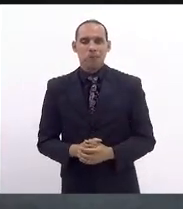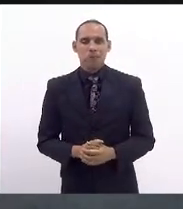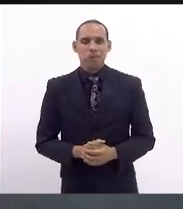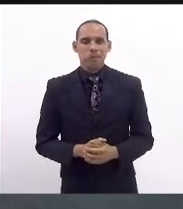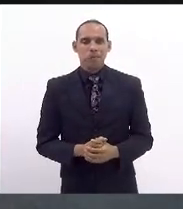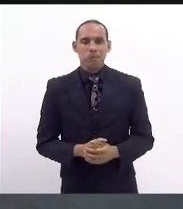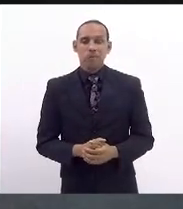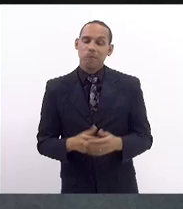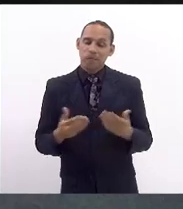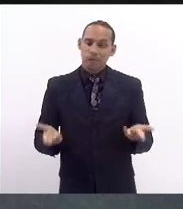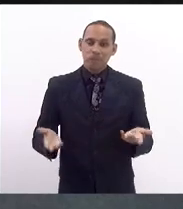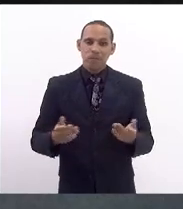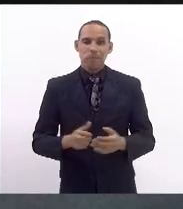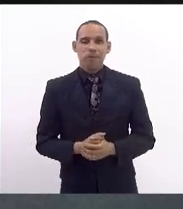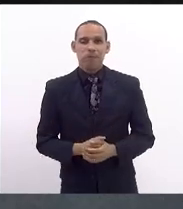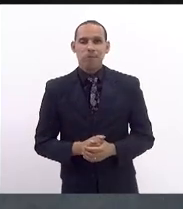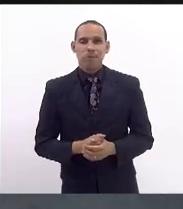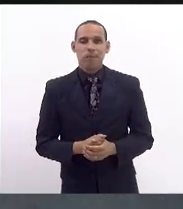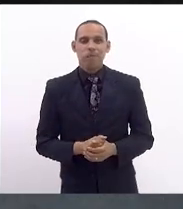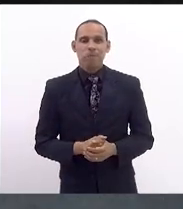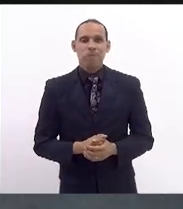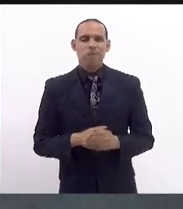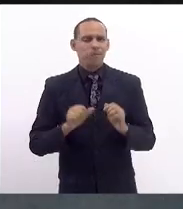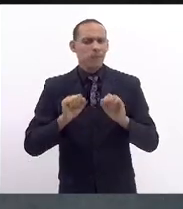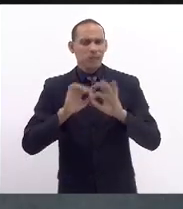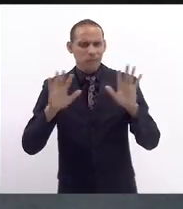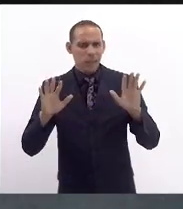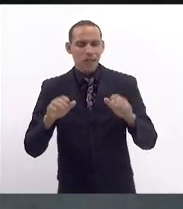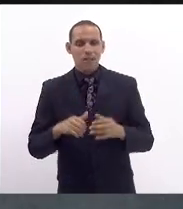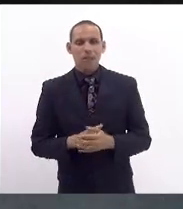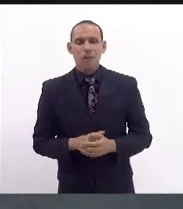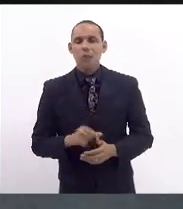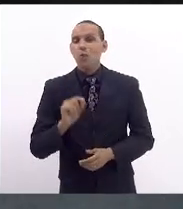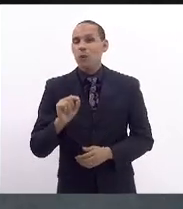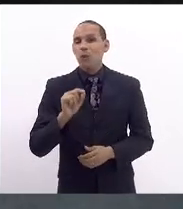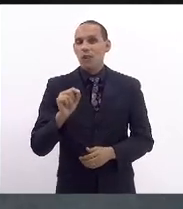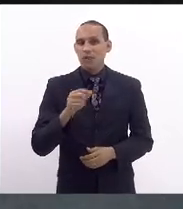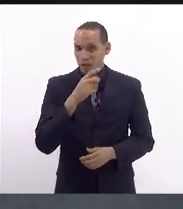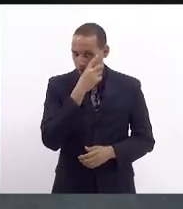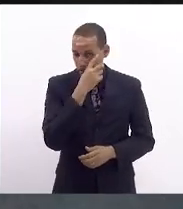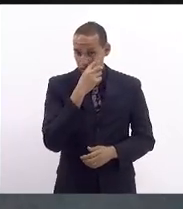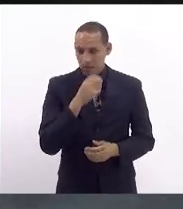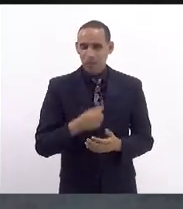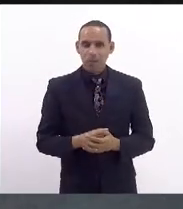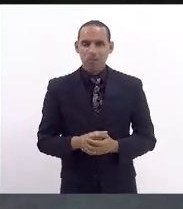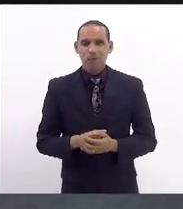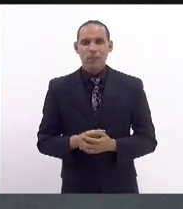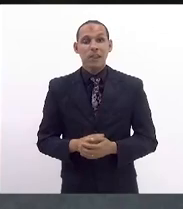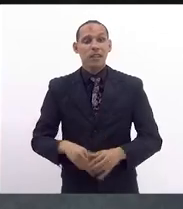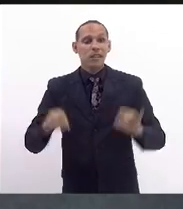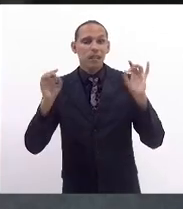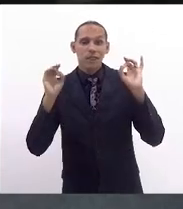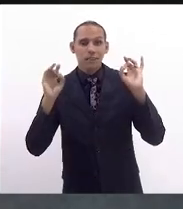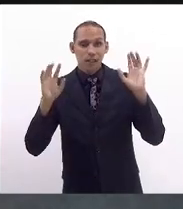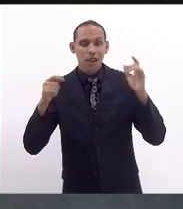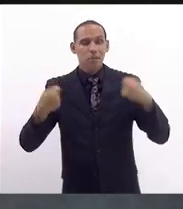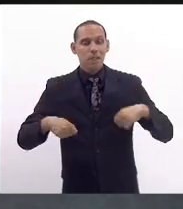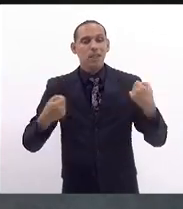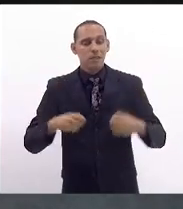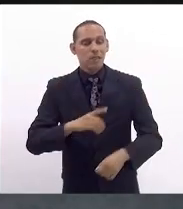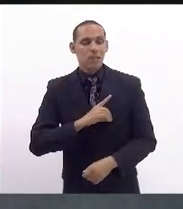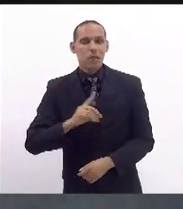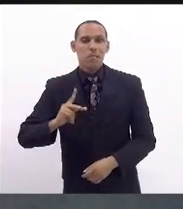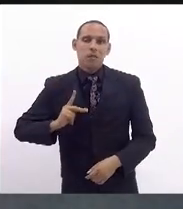e assim posto evidenciasse a posição de destaque que tem que ter a